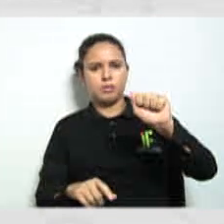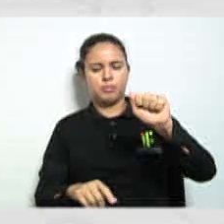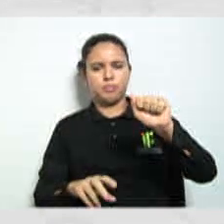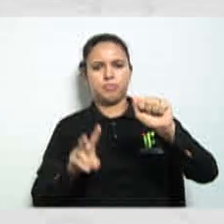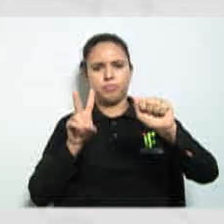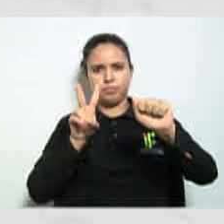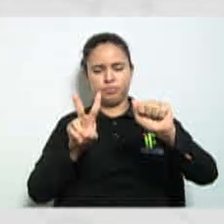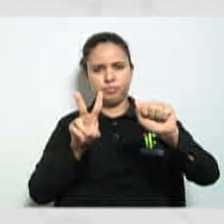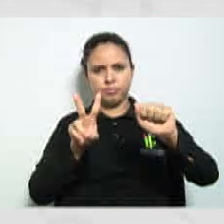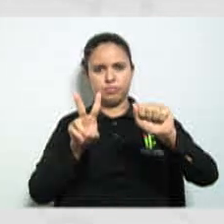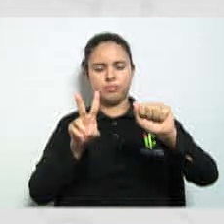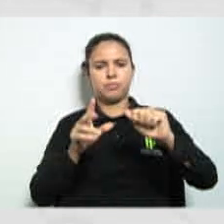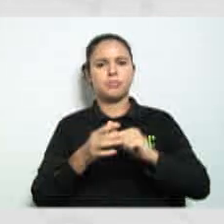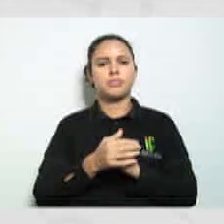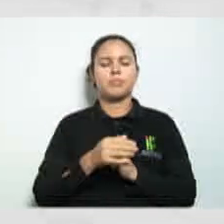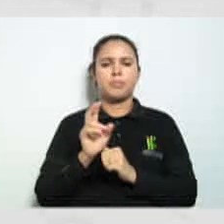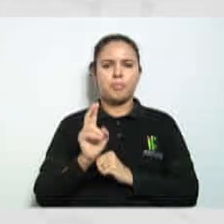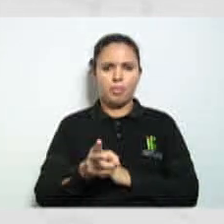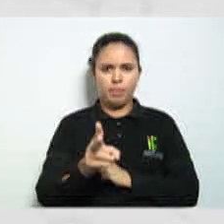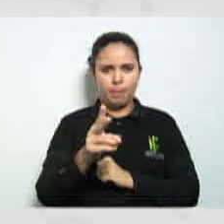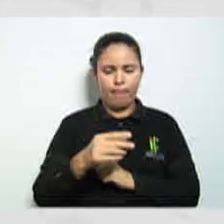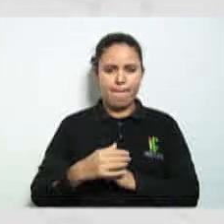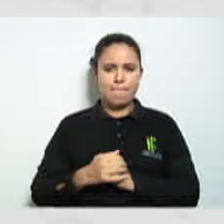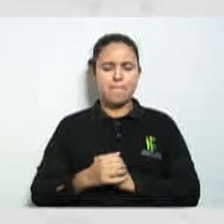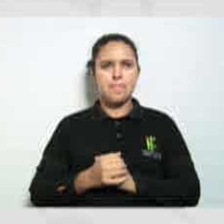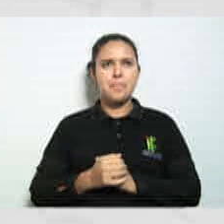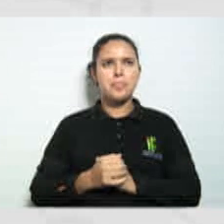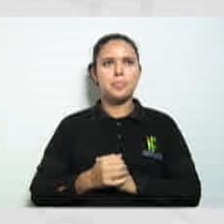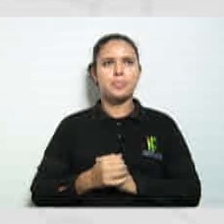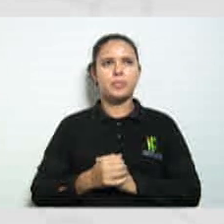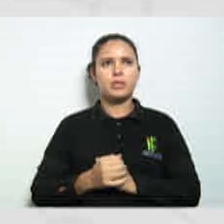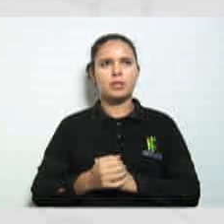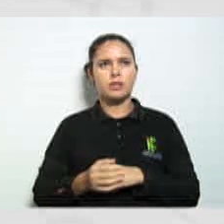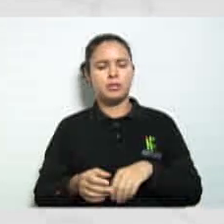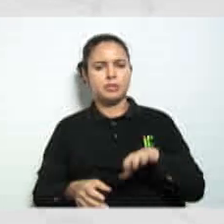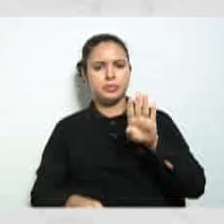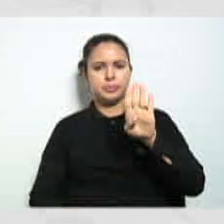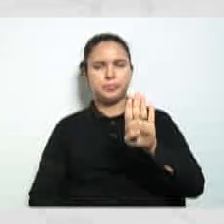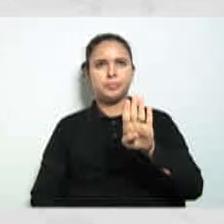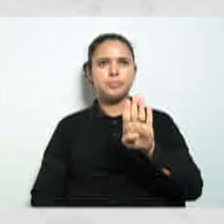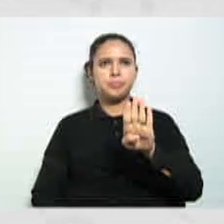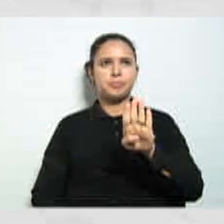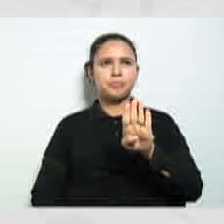verdadeira. Continuando. B.